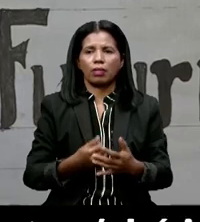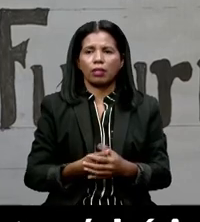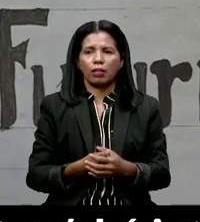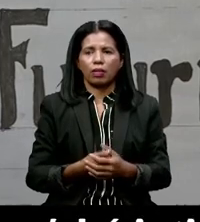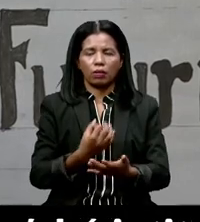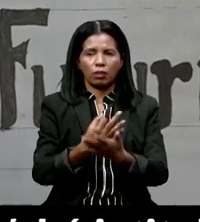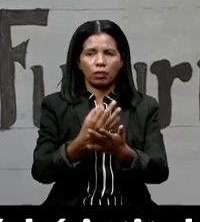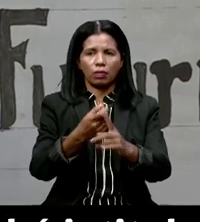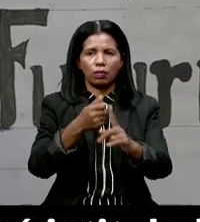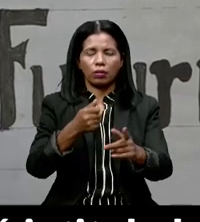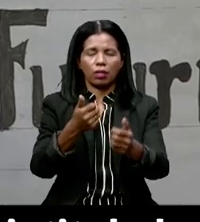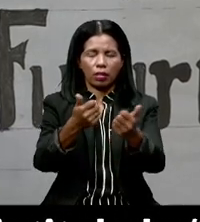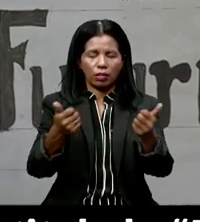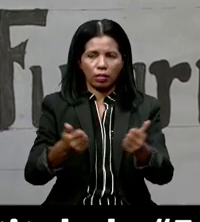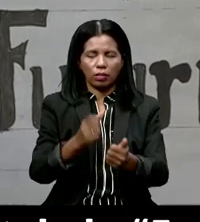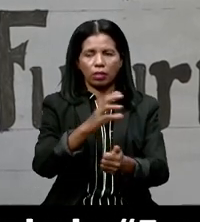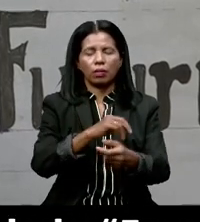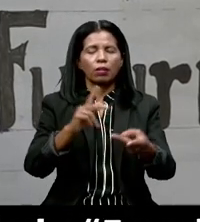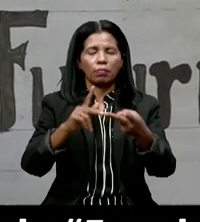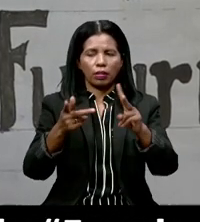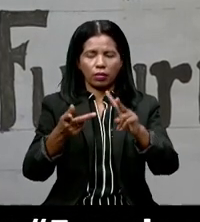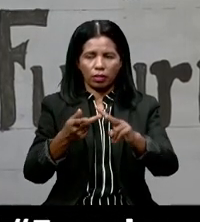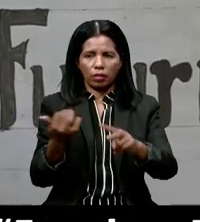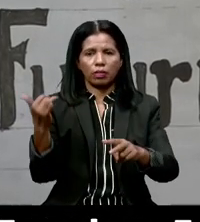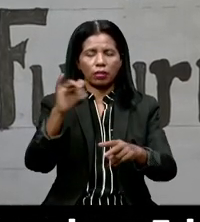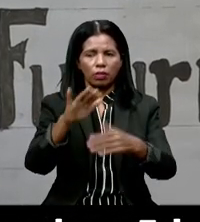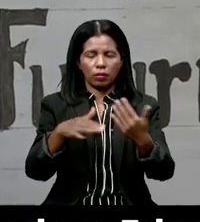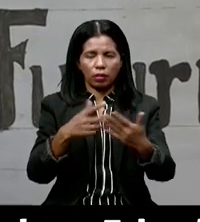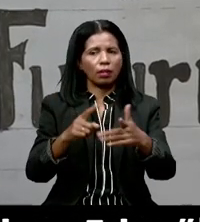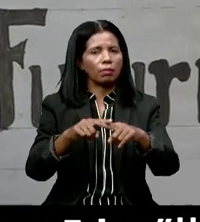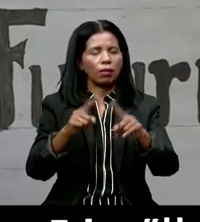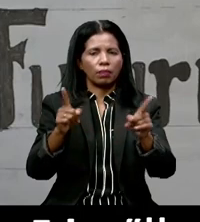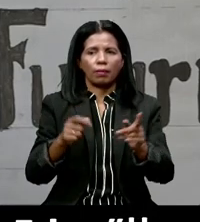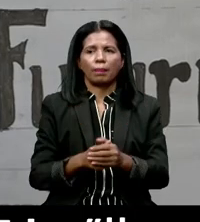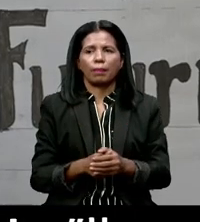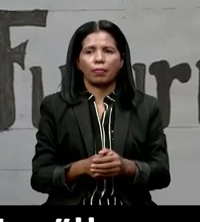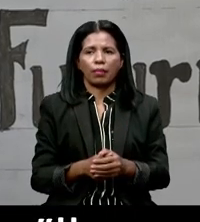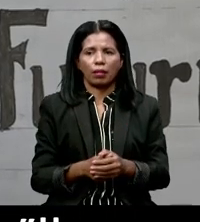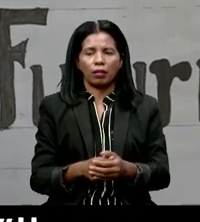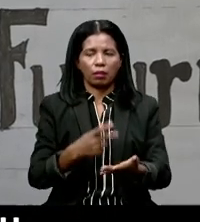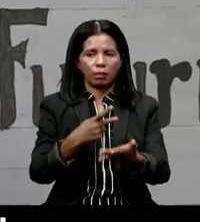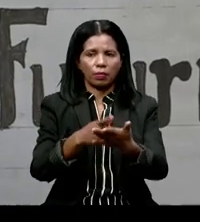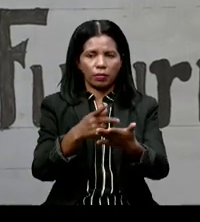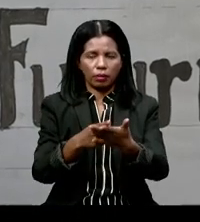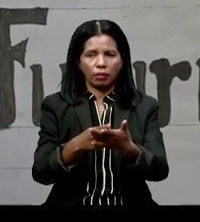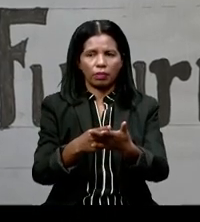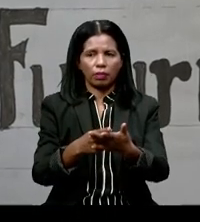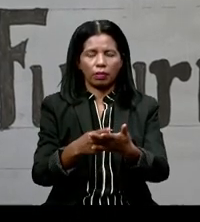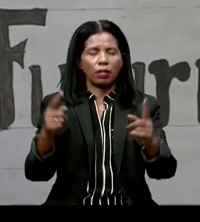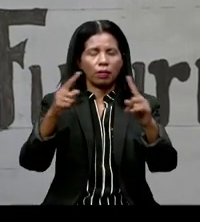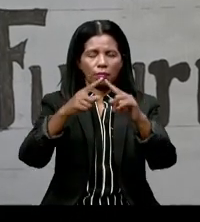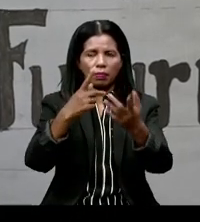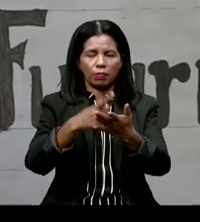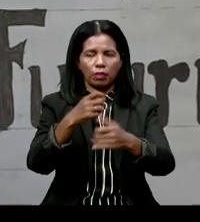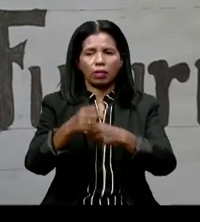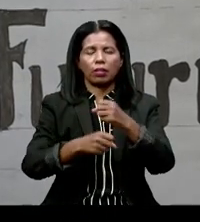small gram, husi, husi, agência no parceiro sira, Agência no parceiro sira, mas bem, né projeto. Né o projeto, claro,